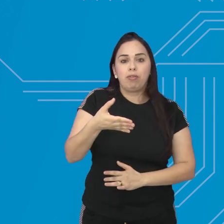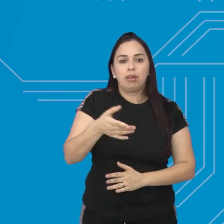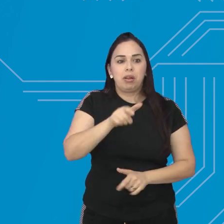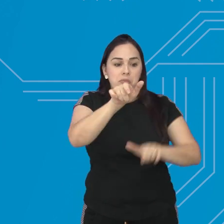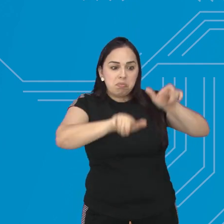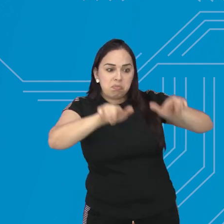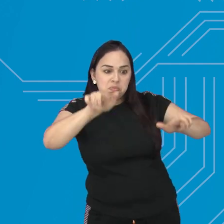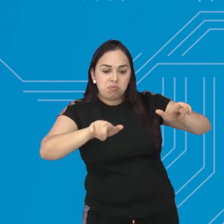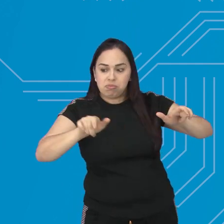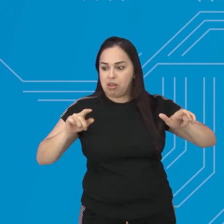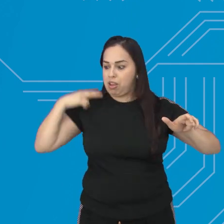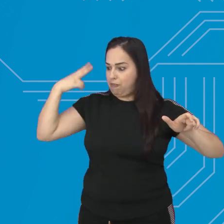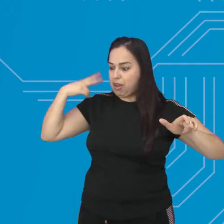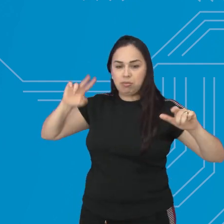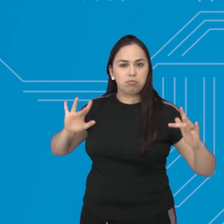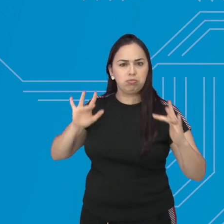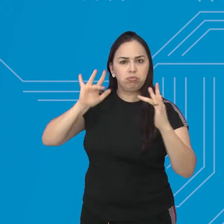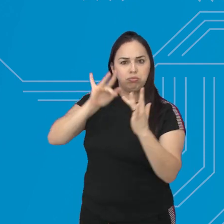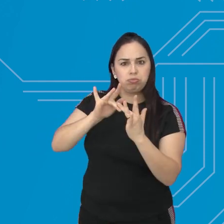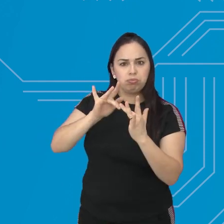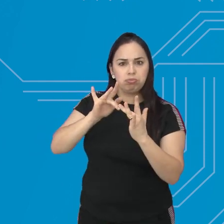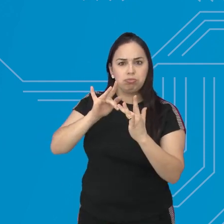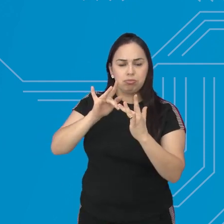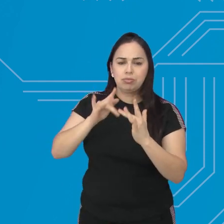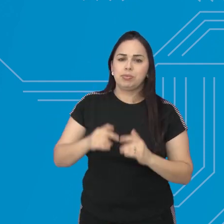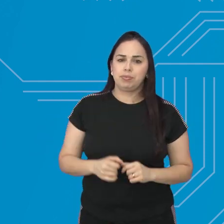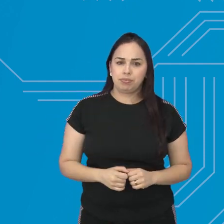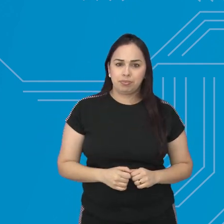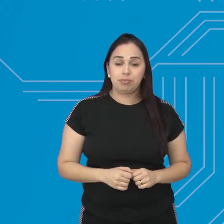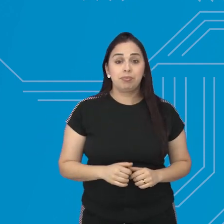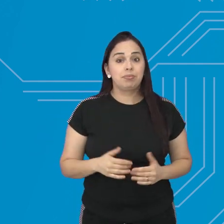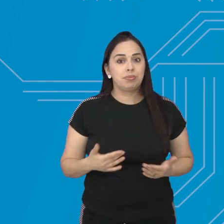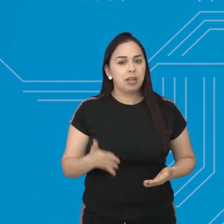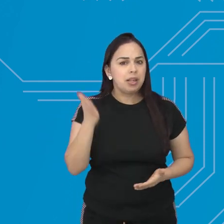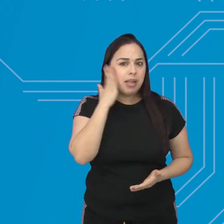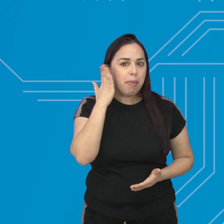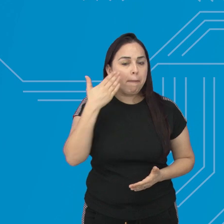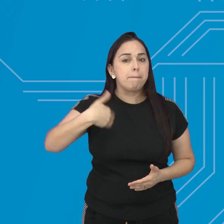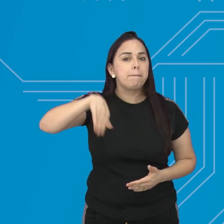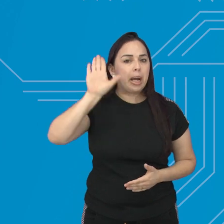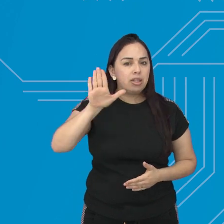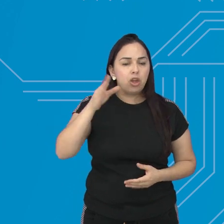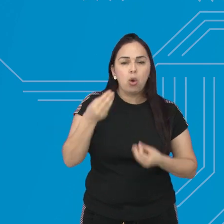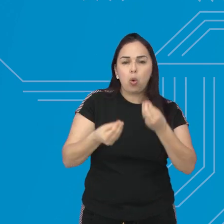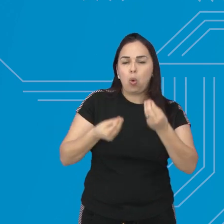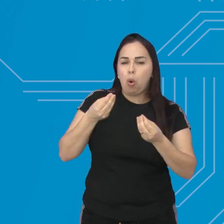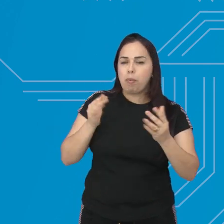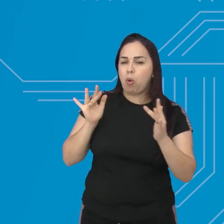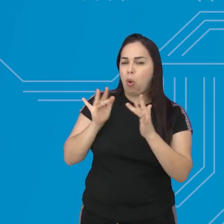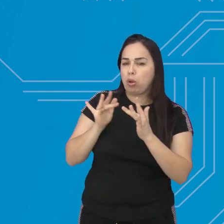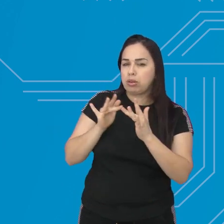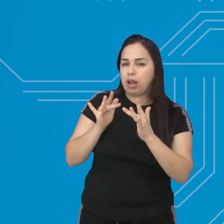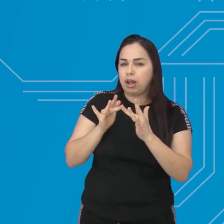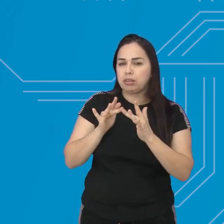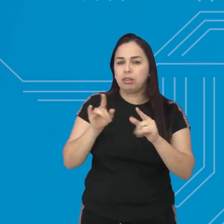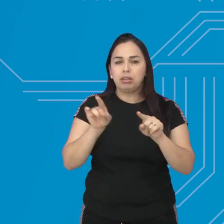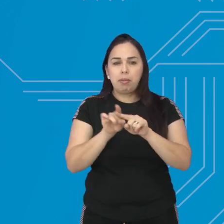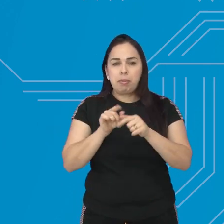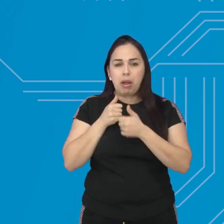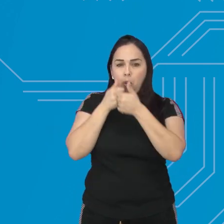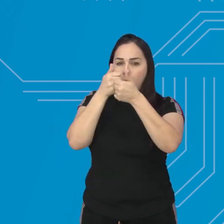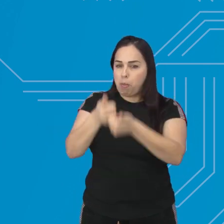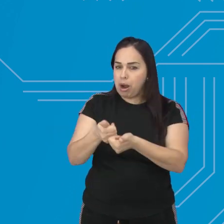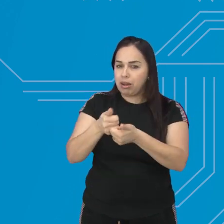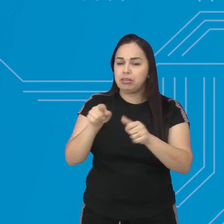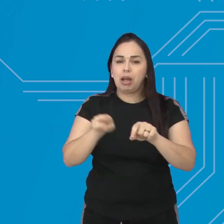participação popular para conectar os moradores com o trabalho dos parlamentares. Quer saber então como entrar em contato com a Câmara, acompanhar